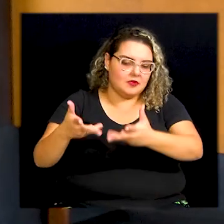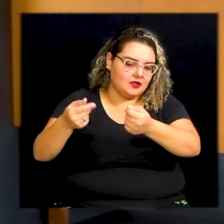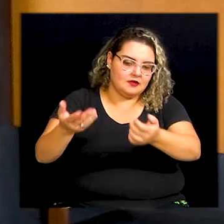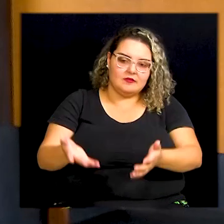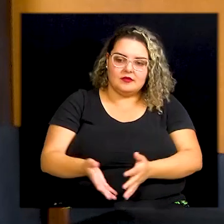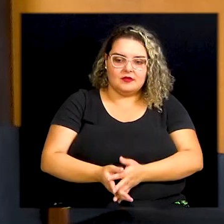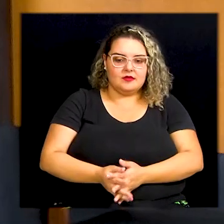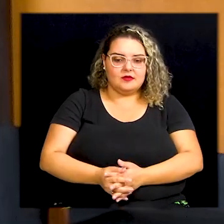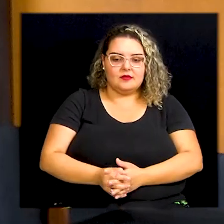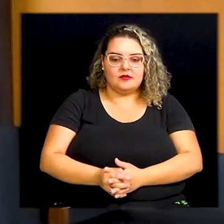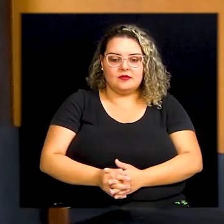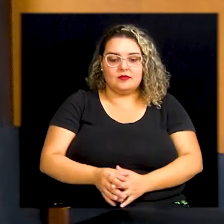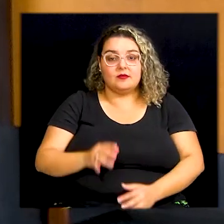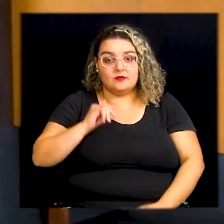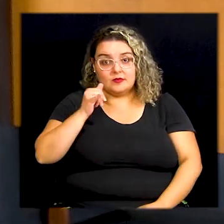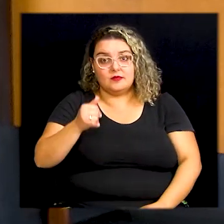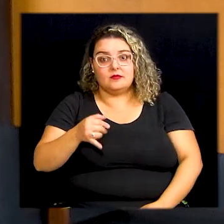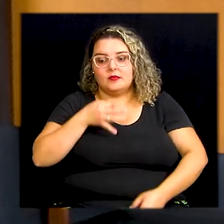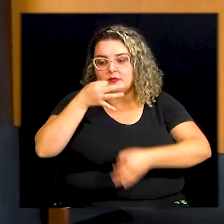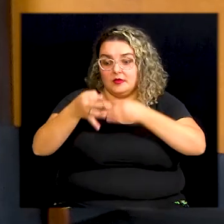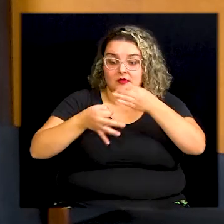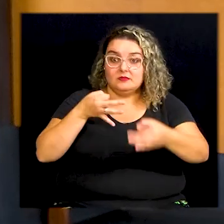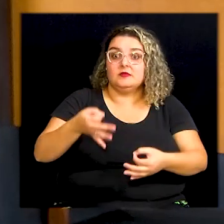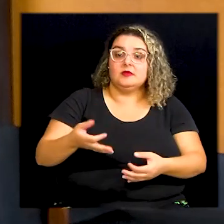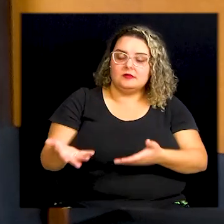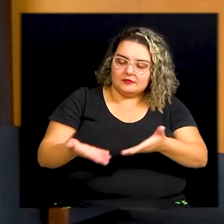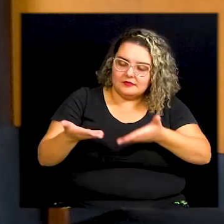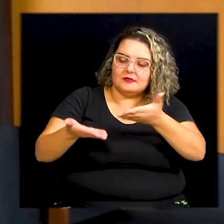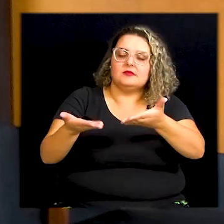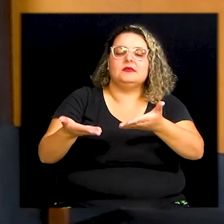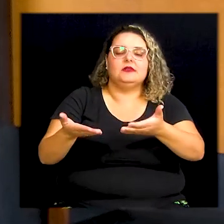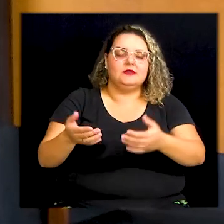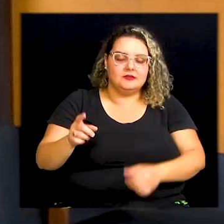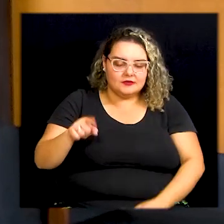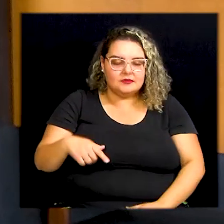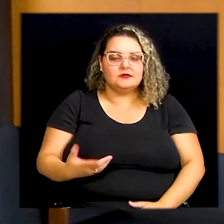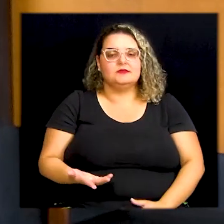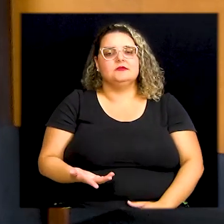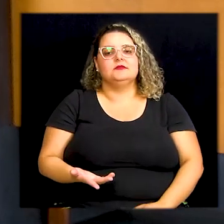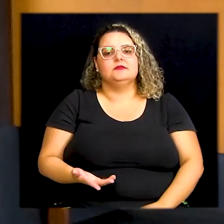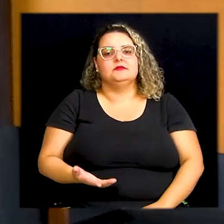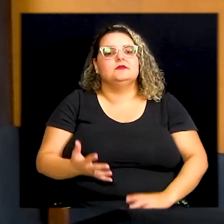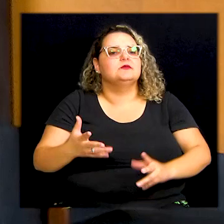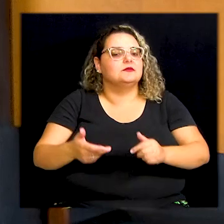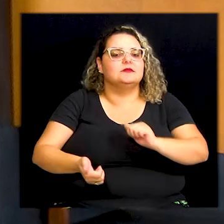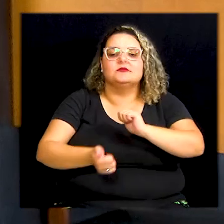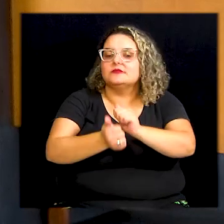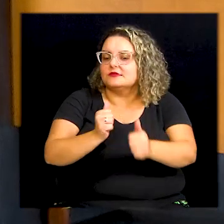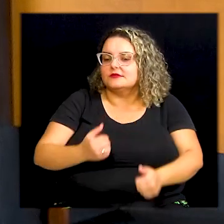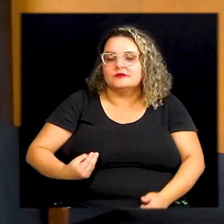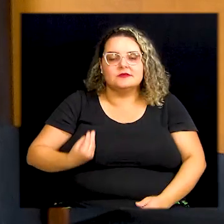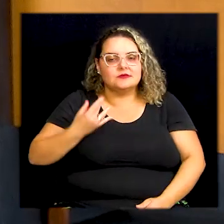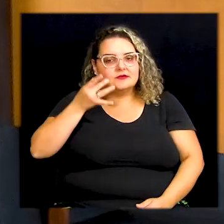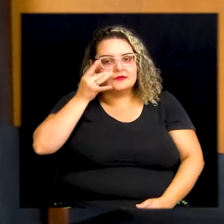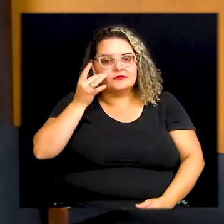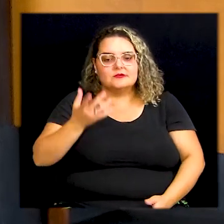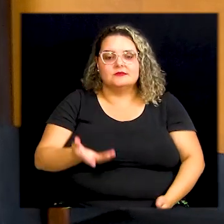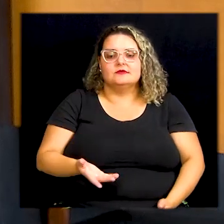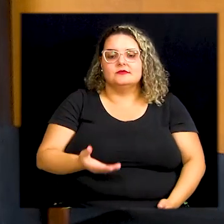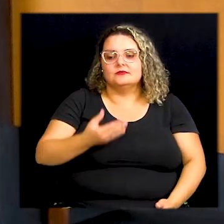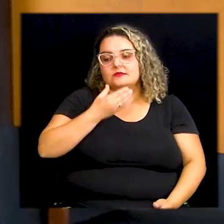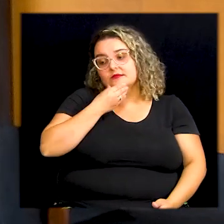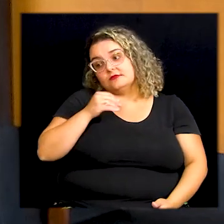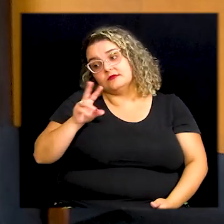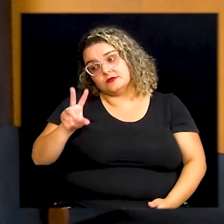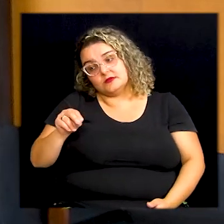né? Igual eu falei, quando para criticar eles criticam, quando é para elogiar eles elogiam. E todo jogo eles estão aí, menos